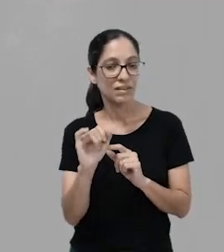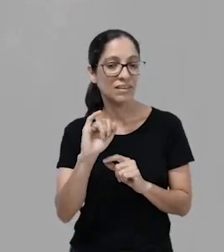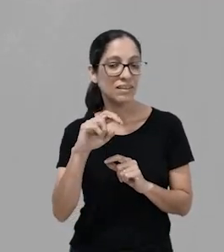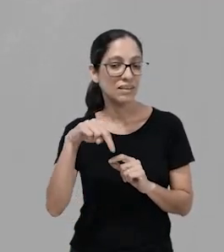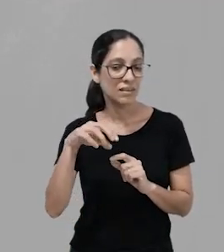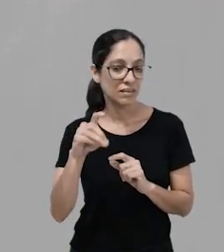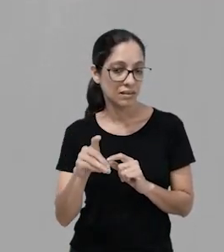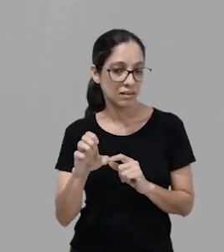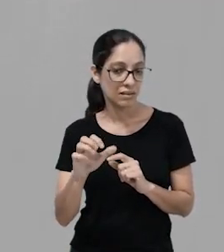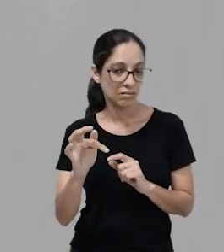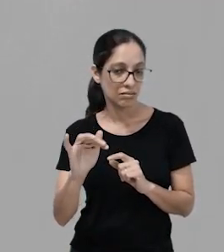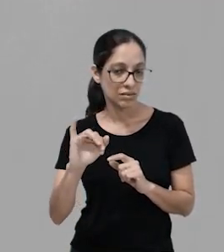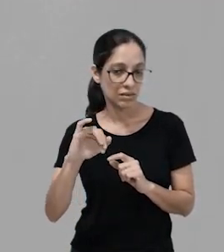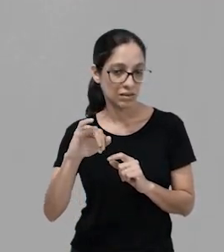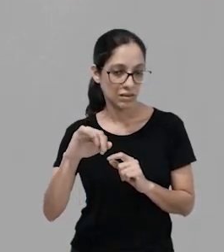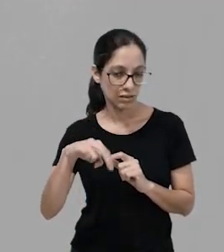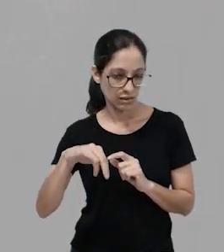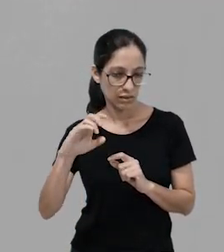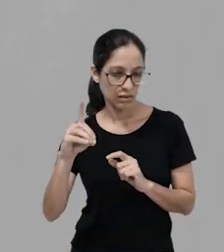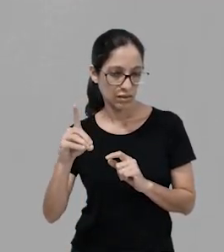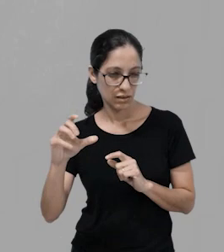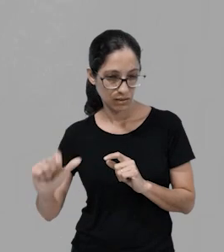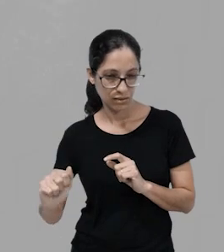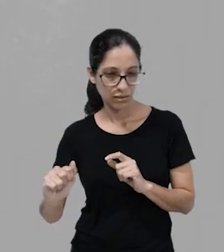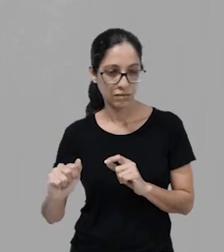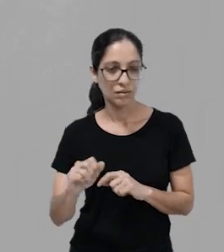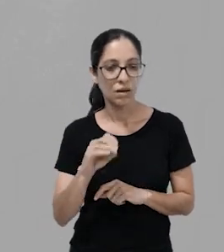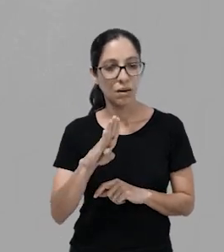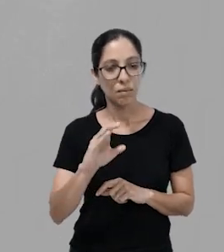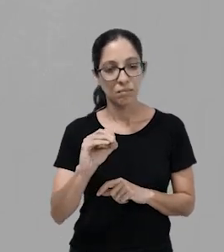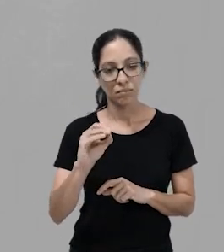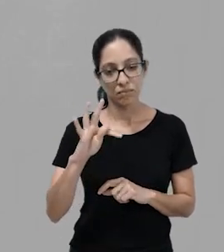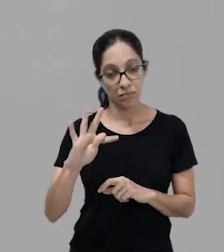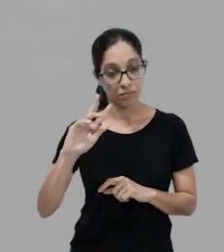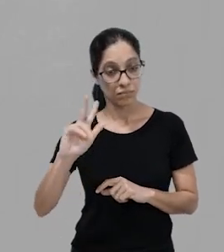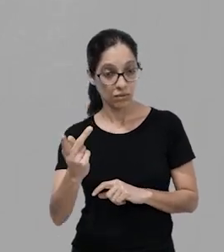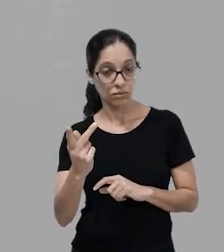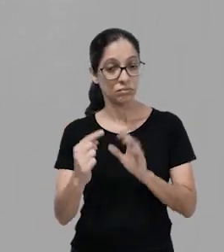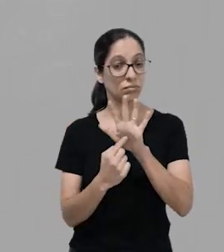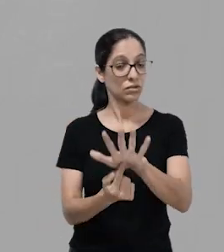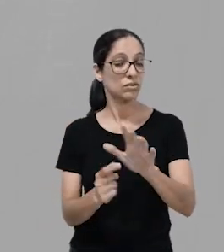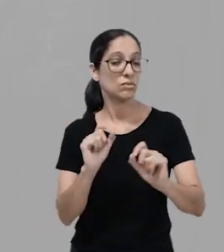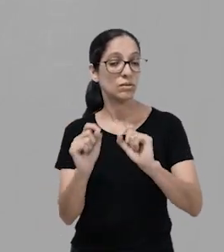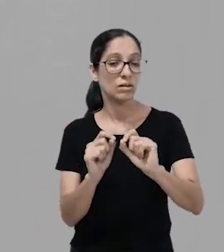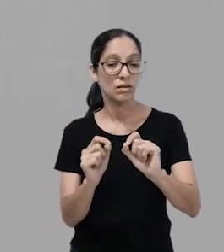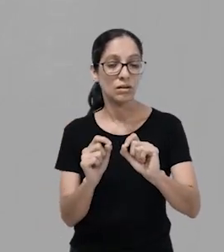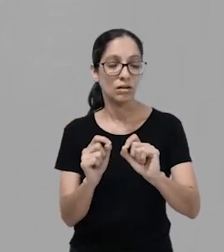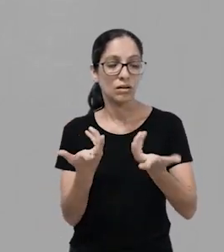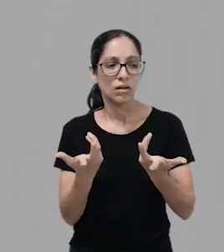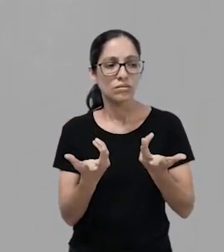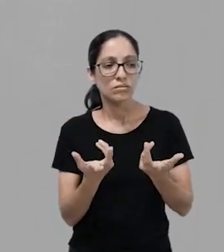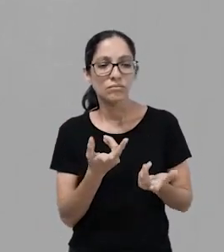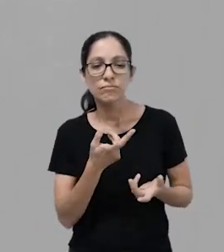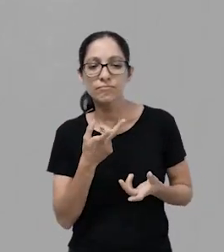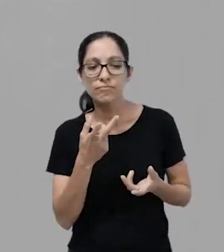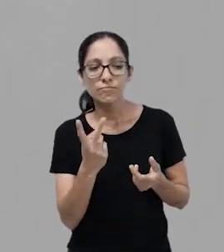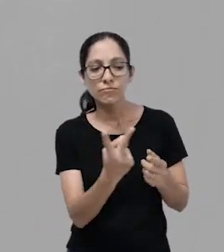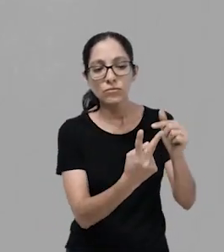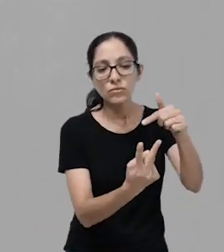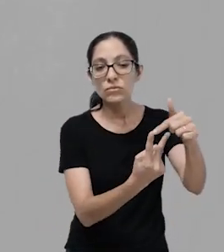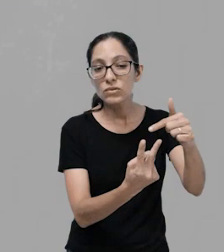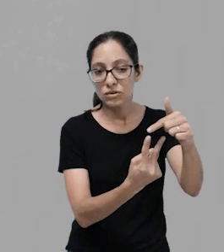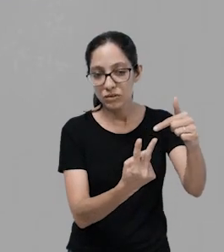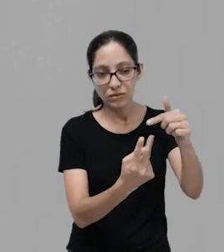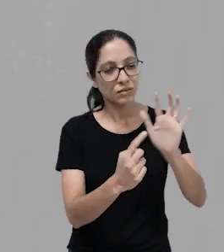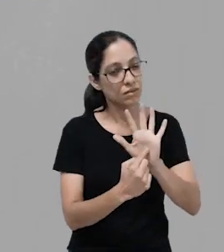você generalizar. Both significa ambos, é quando você quer falar de dois, tá? Um par de